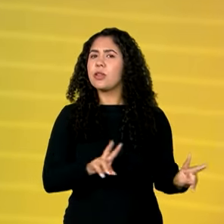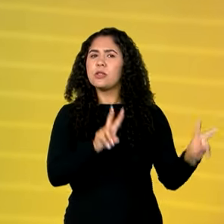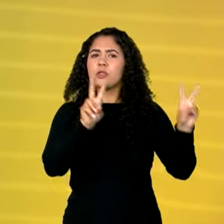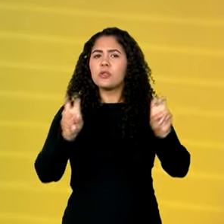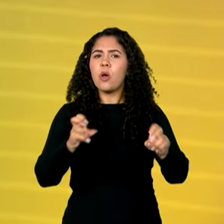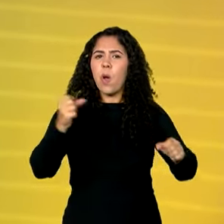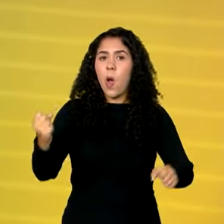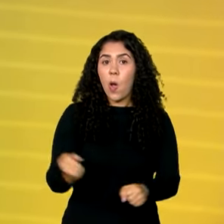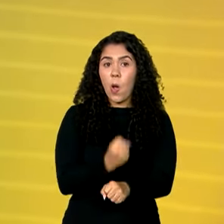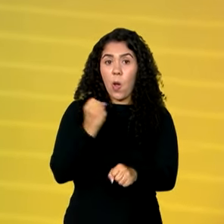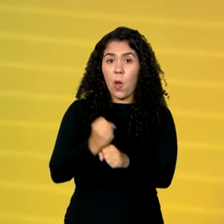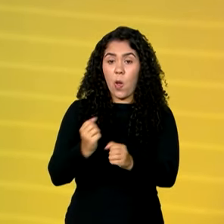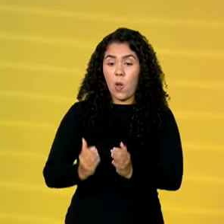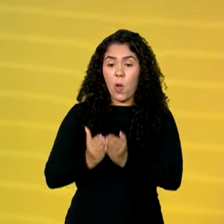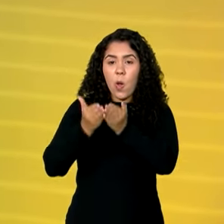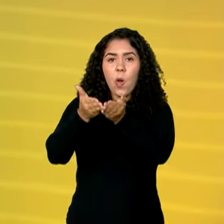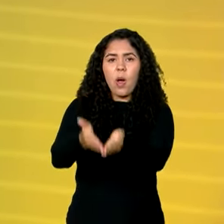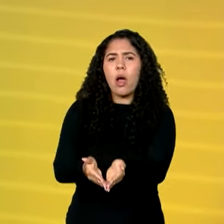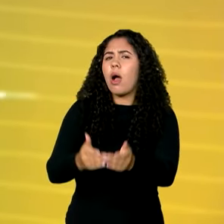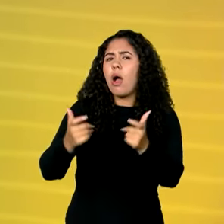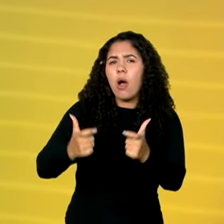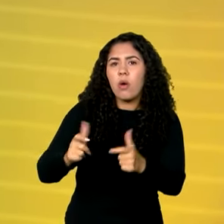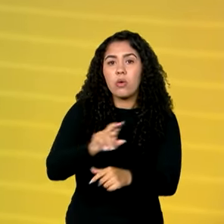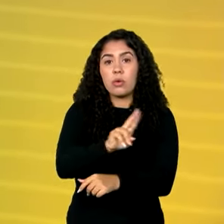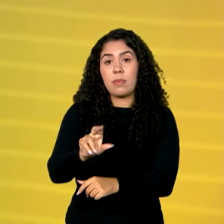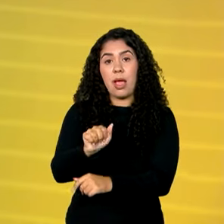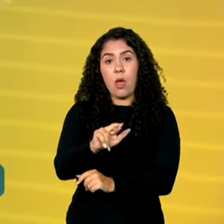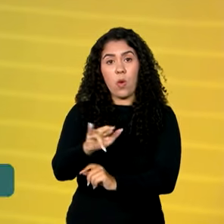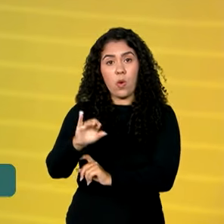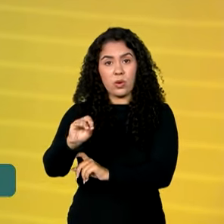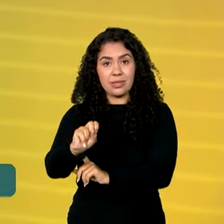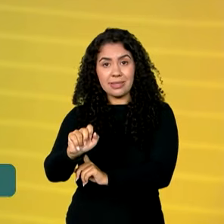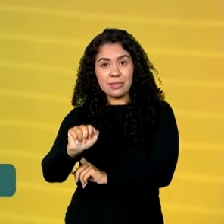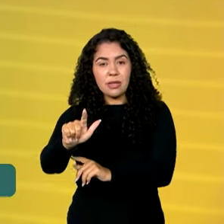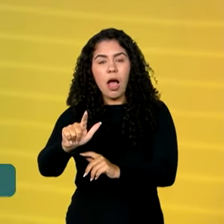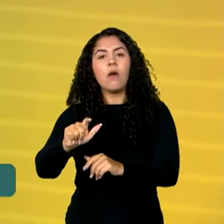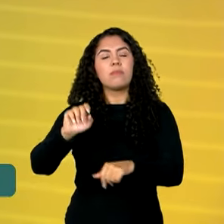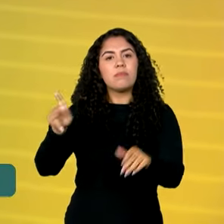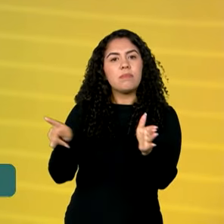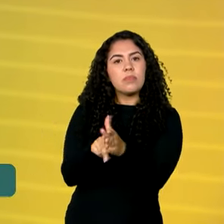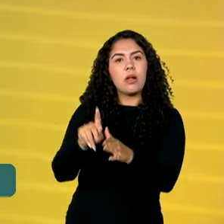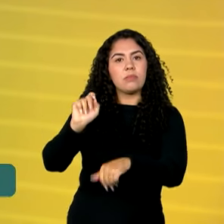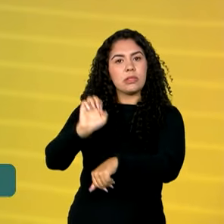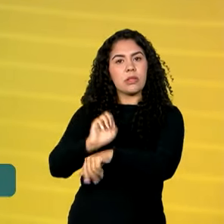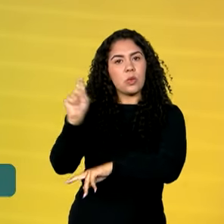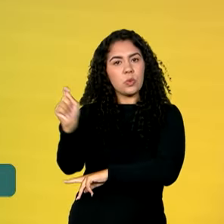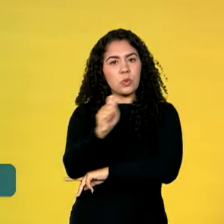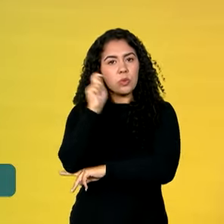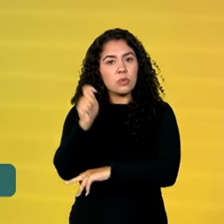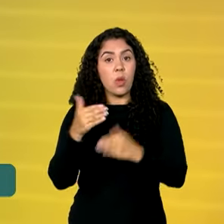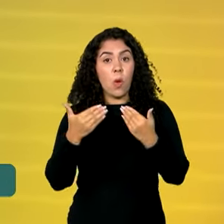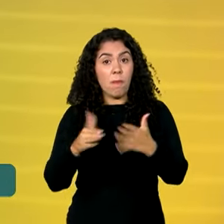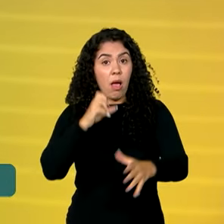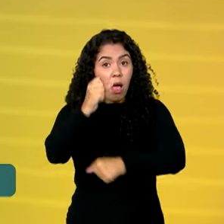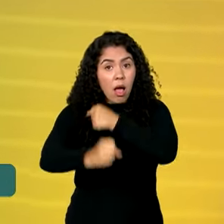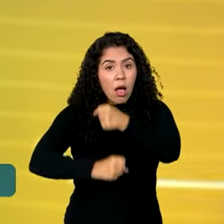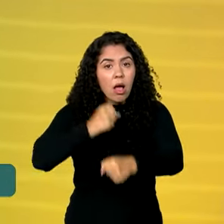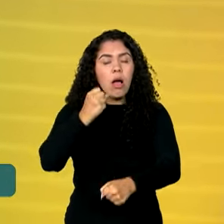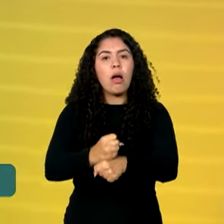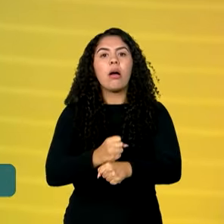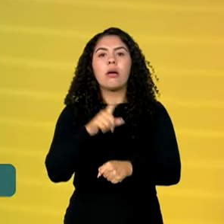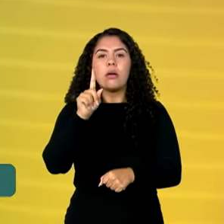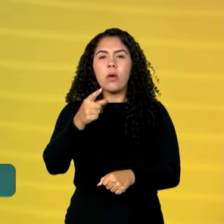Porto Meridional de Arroio do Sal, no Rio Grande do Sul, devem começar no ano que vem. O investimento previsto pela concessionária